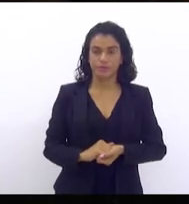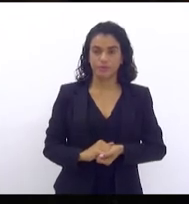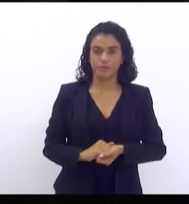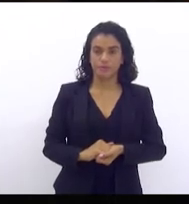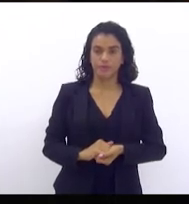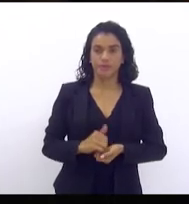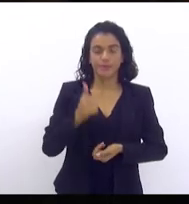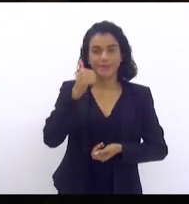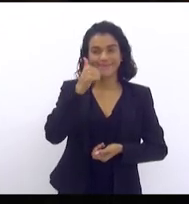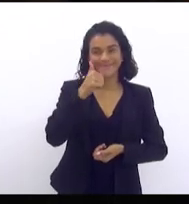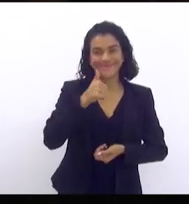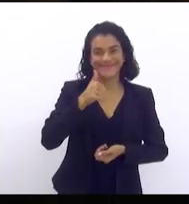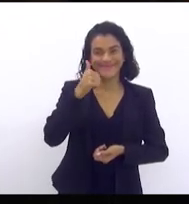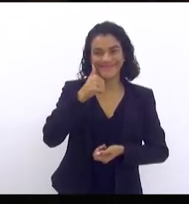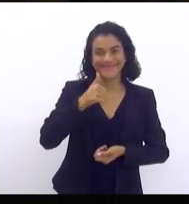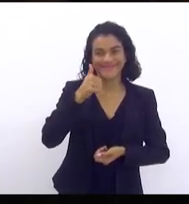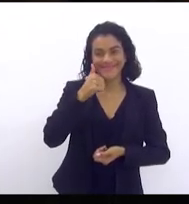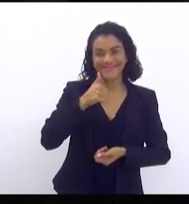senhora